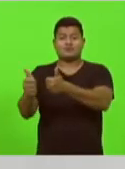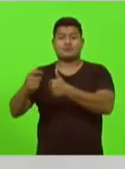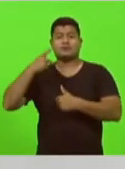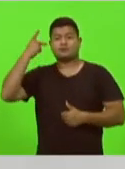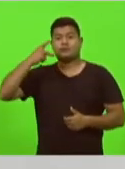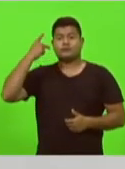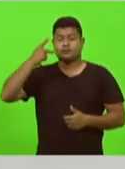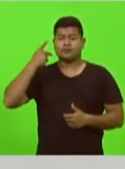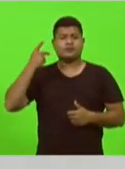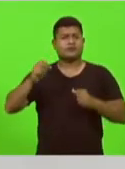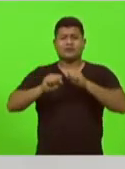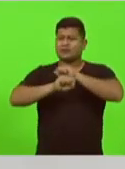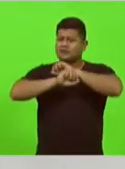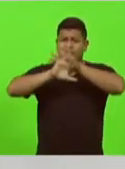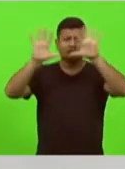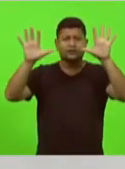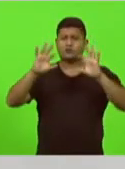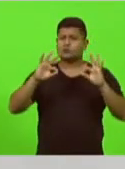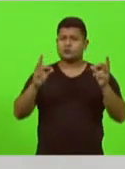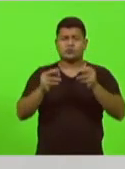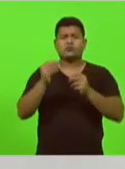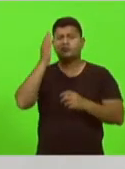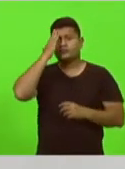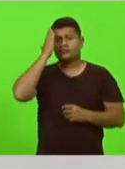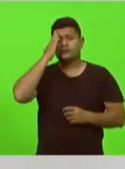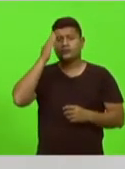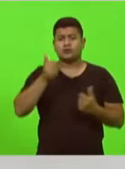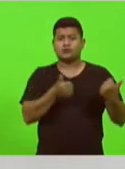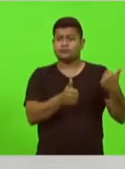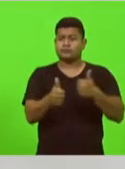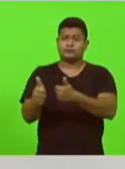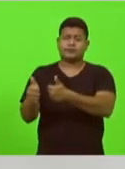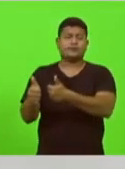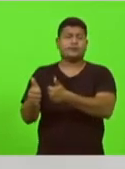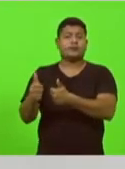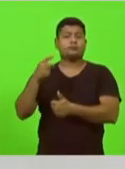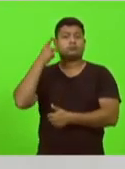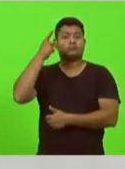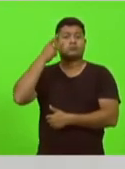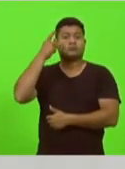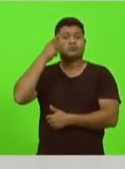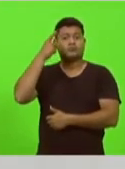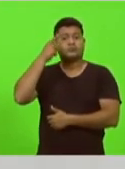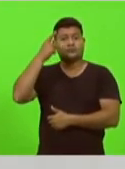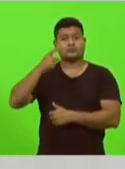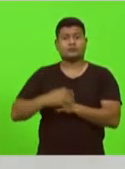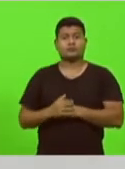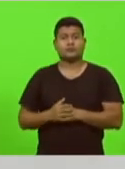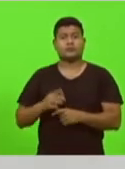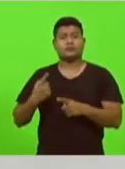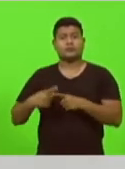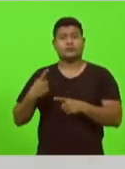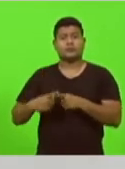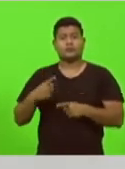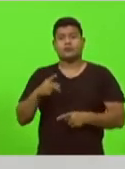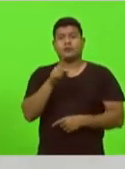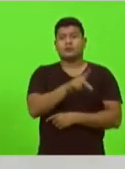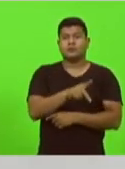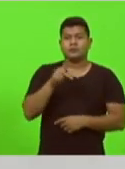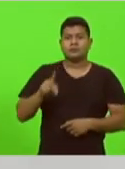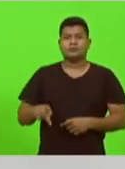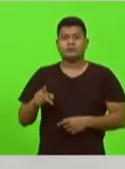e claro, uma perseguição política. Por quê? um professor com vacina e com Covid é